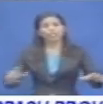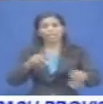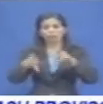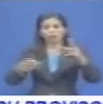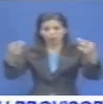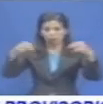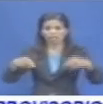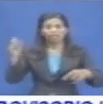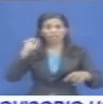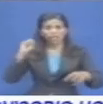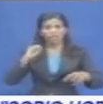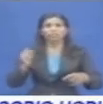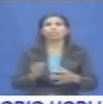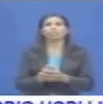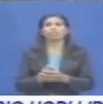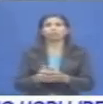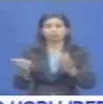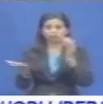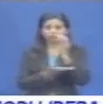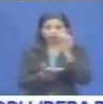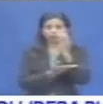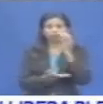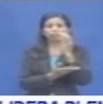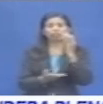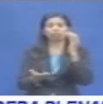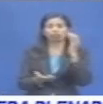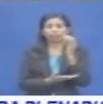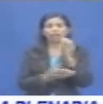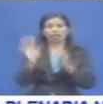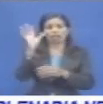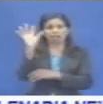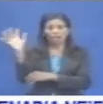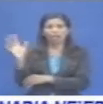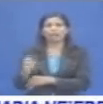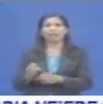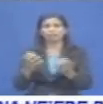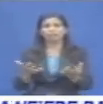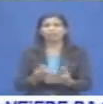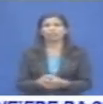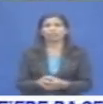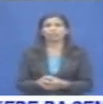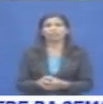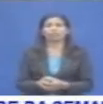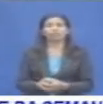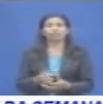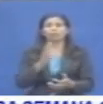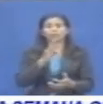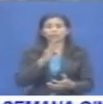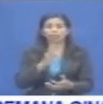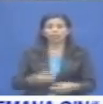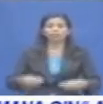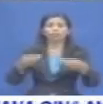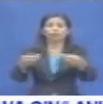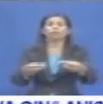tamamai lere du tarbiru tesai arbiru ia loron ruma bele impactu ba quantidade b nebeke